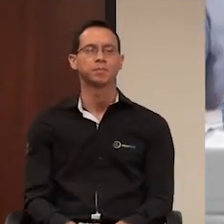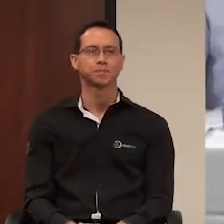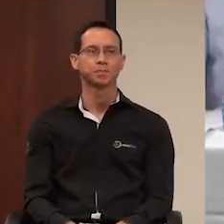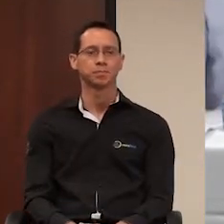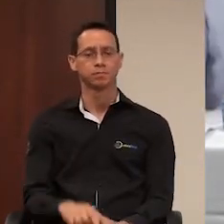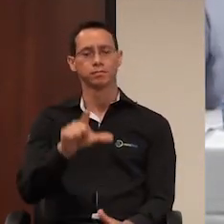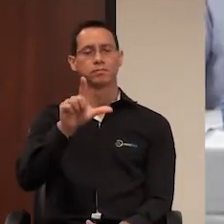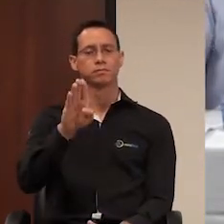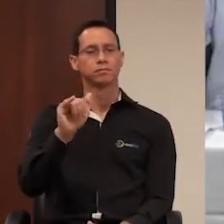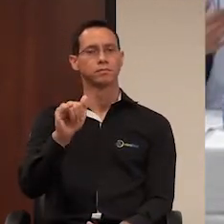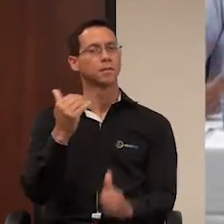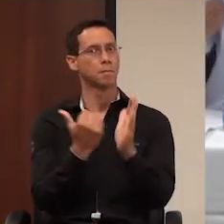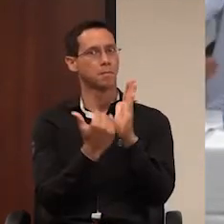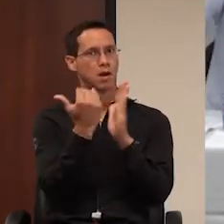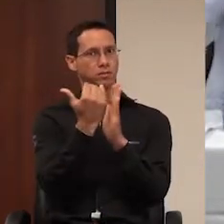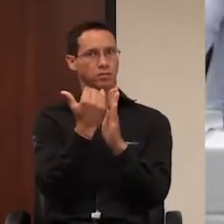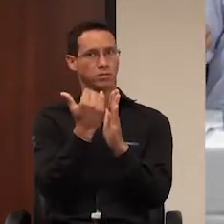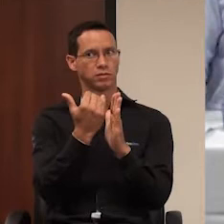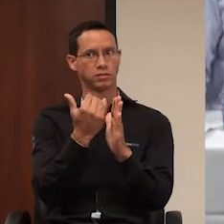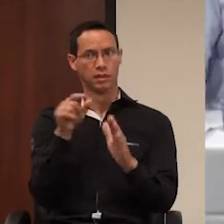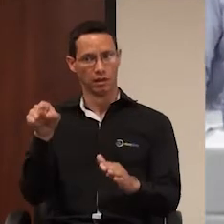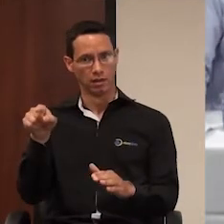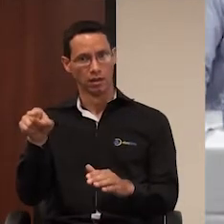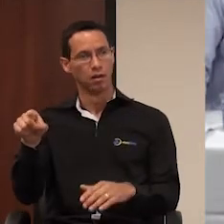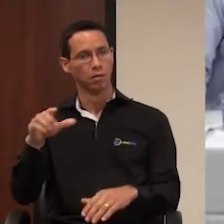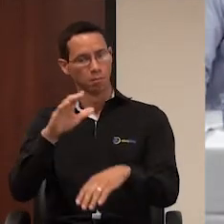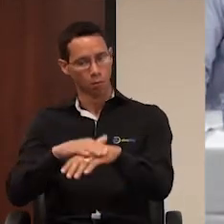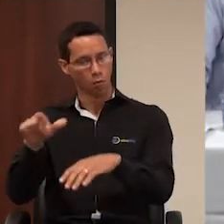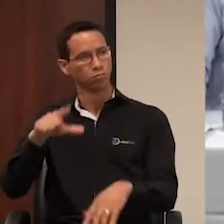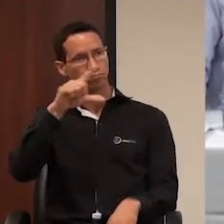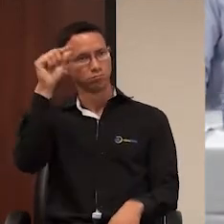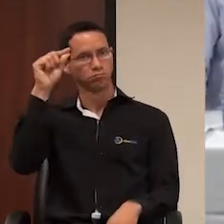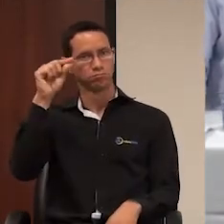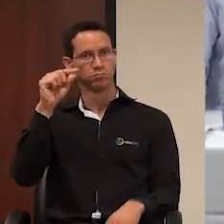A Lei Brasileira de Inclusão disse mais, o curatelado deverá participar dessa escolha.